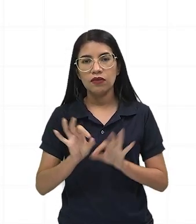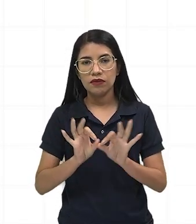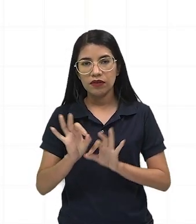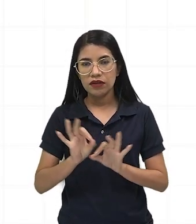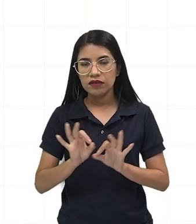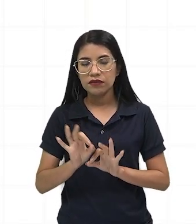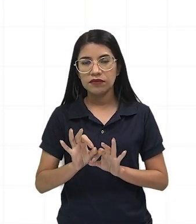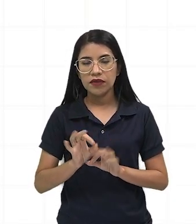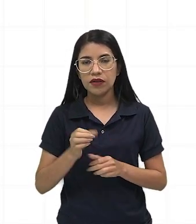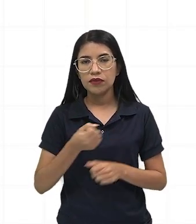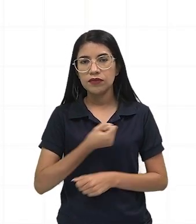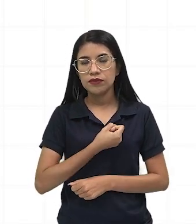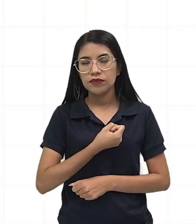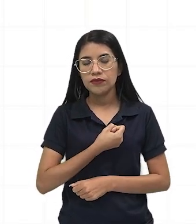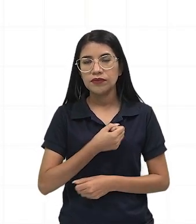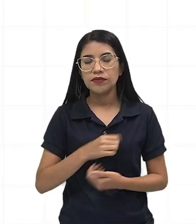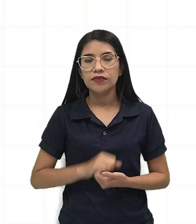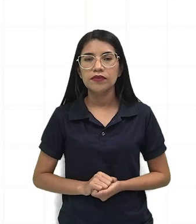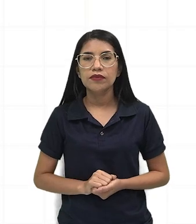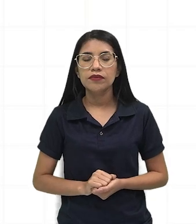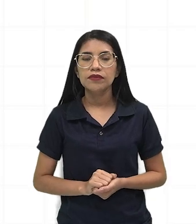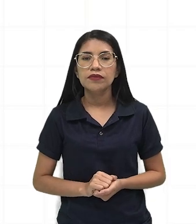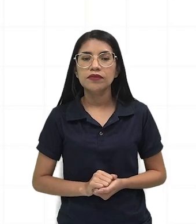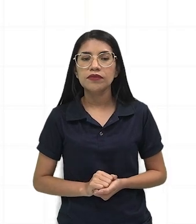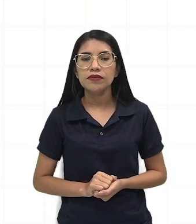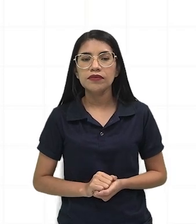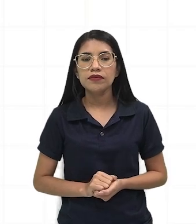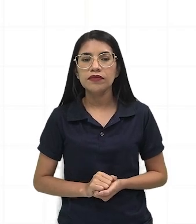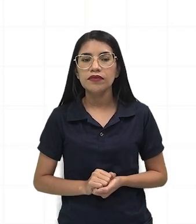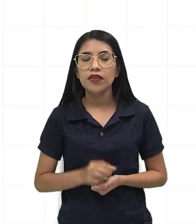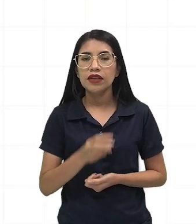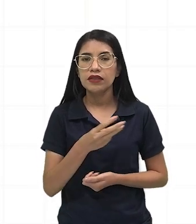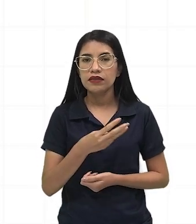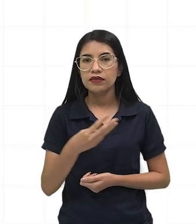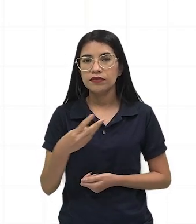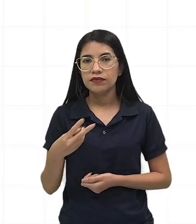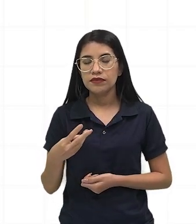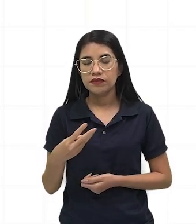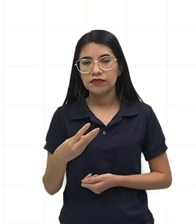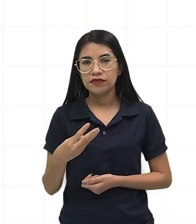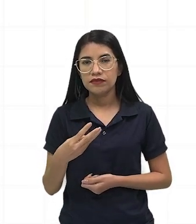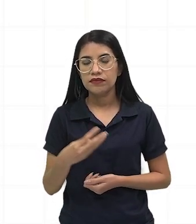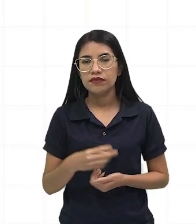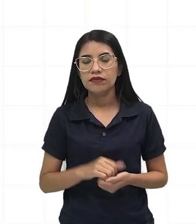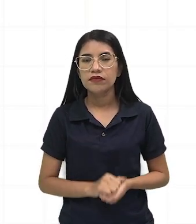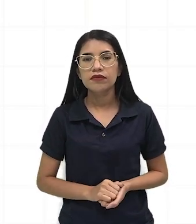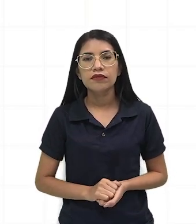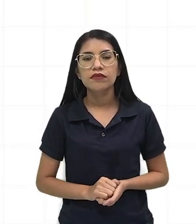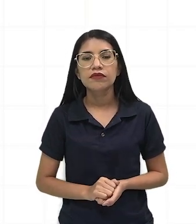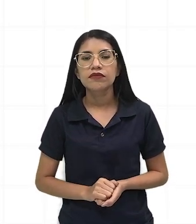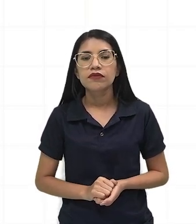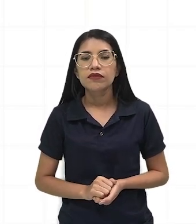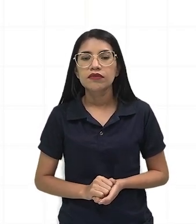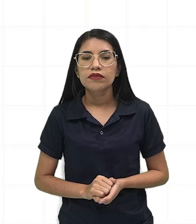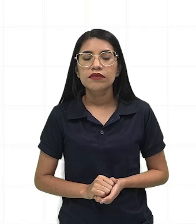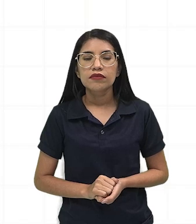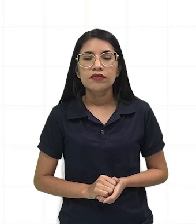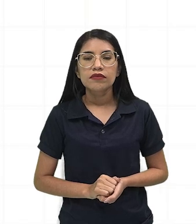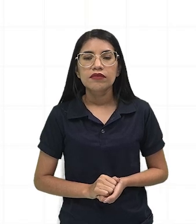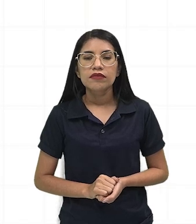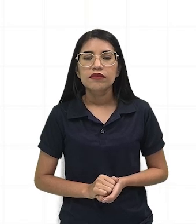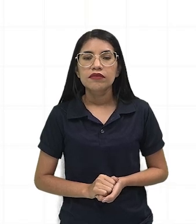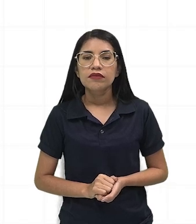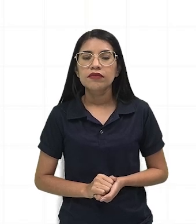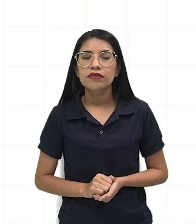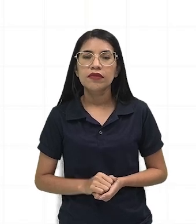crescente. Depois de 32, vamos buscar quem? Opa, o 33 está aqui. Depois do 33, aí você